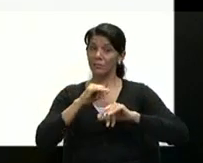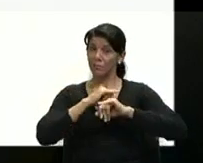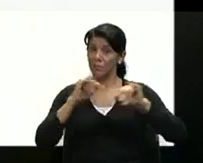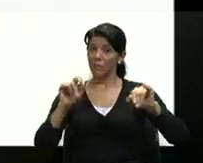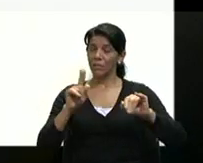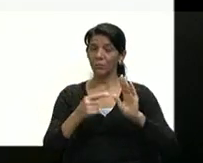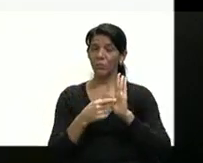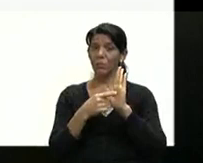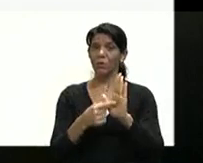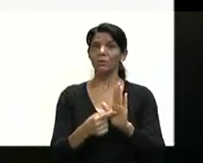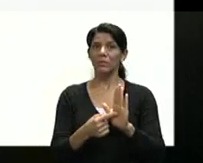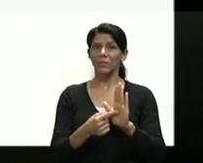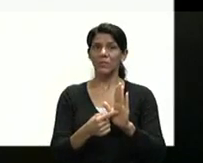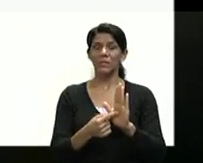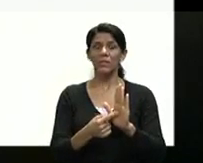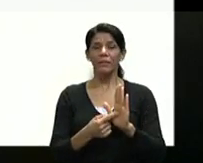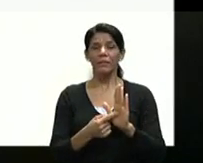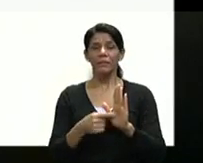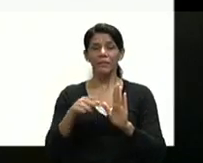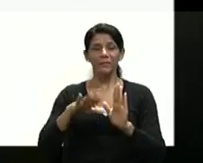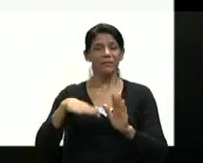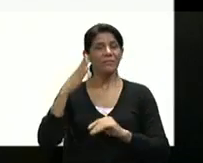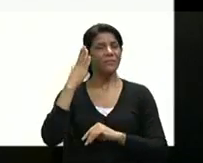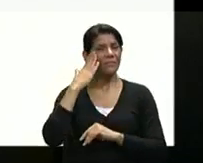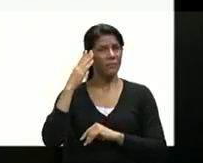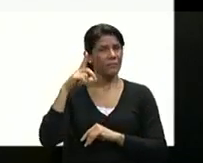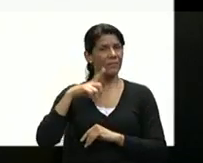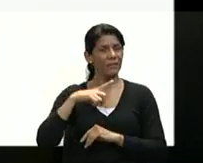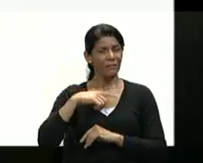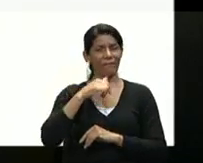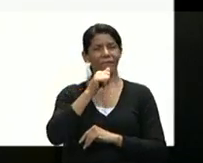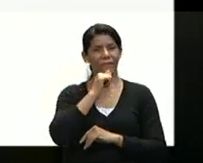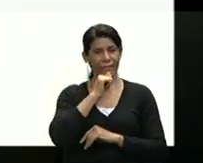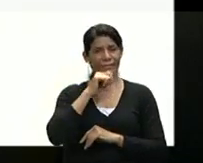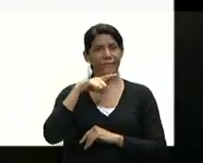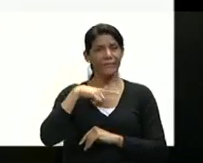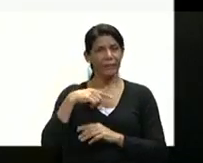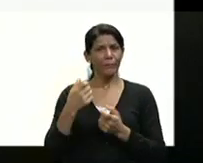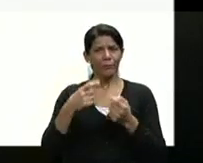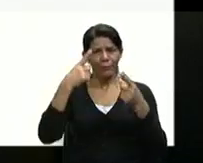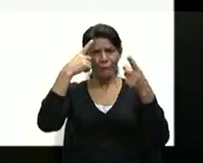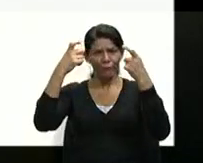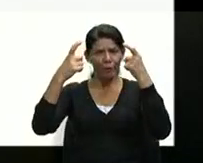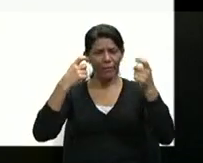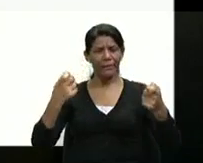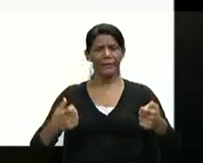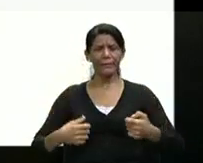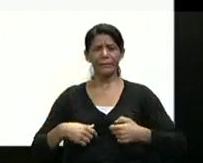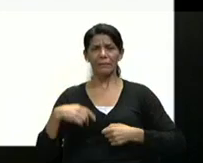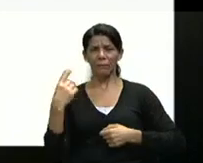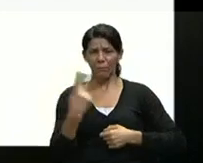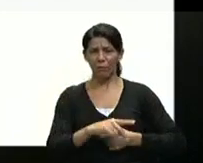não mostram a realidade. A gente sabe que ainda há muita subnotificação desses casos